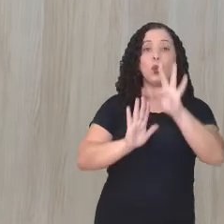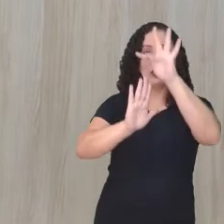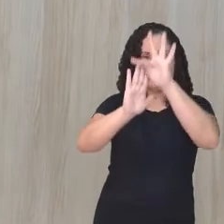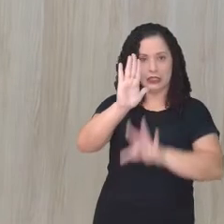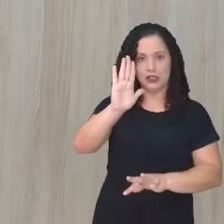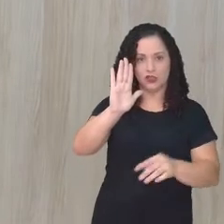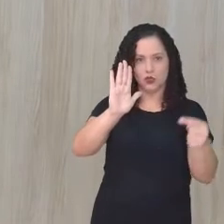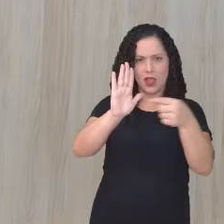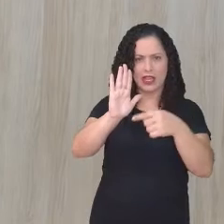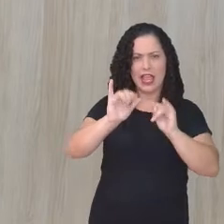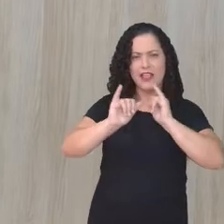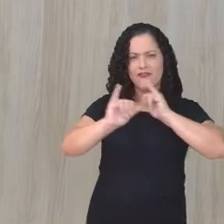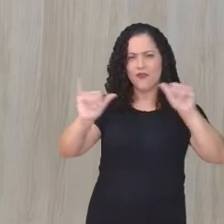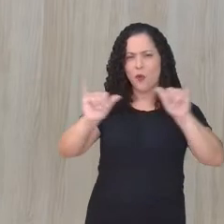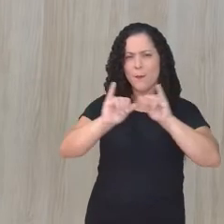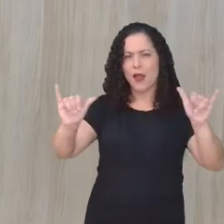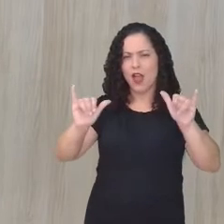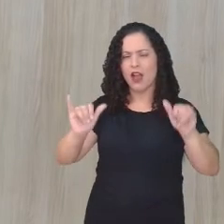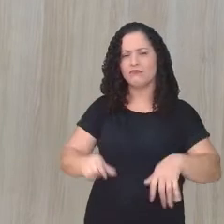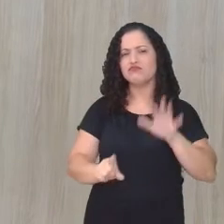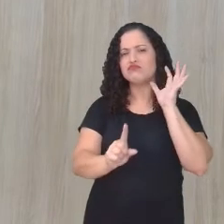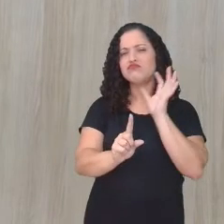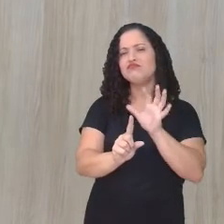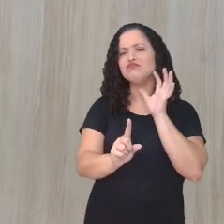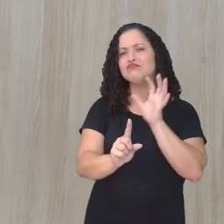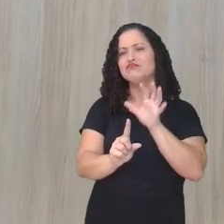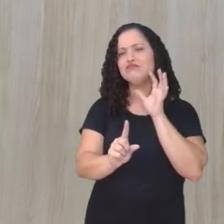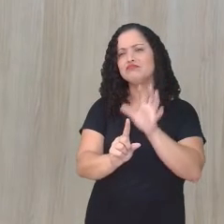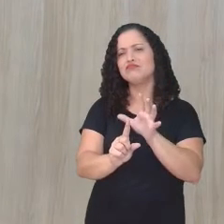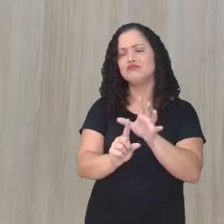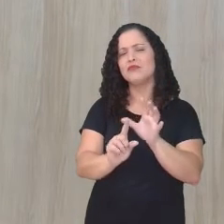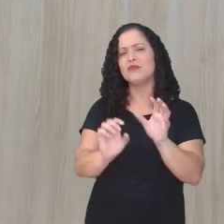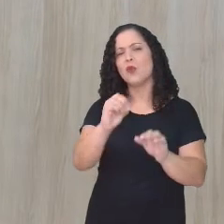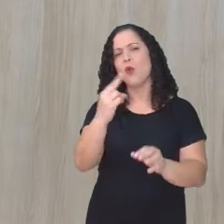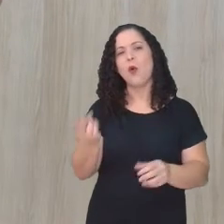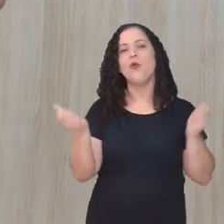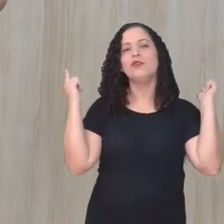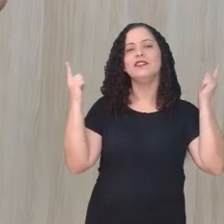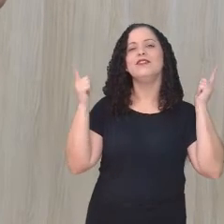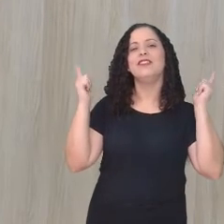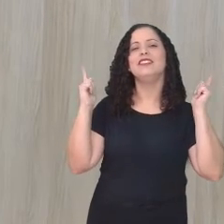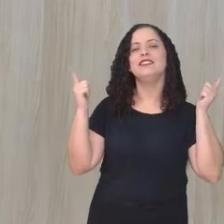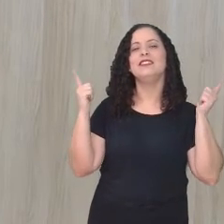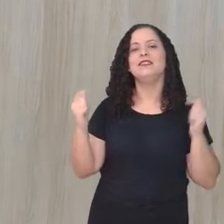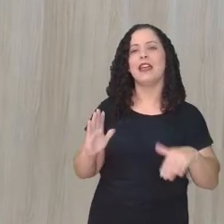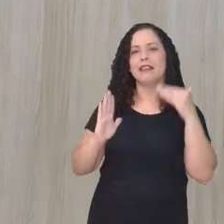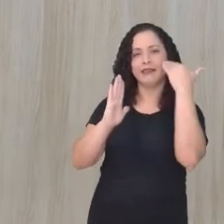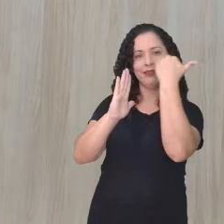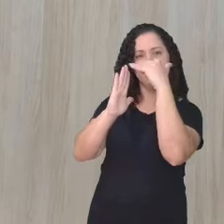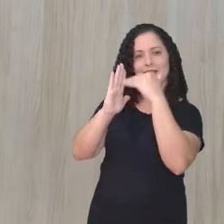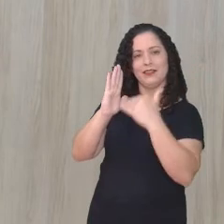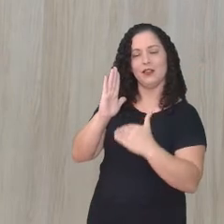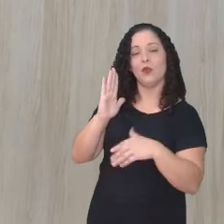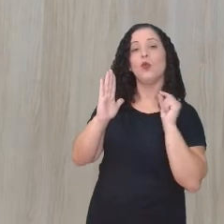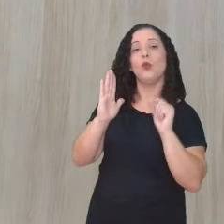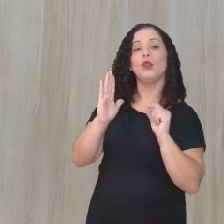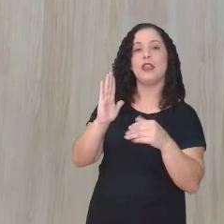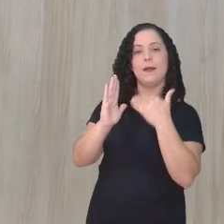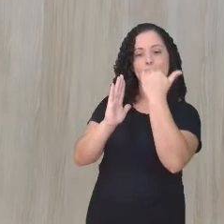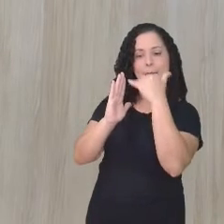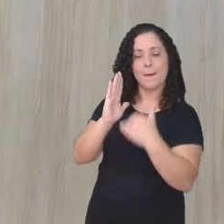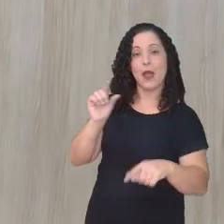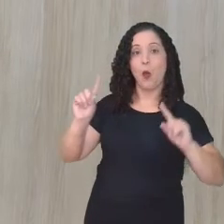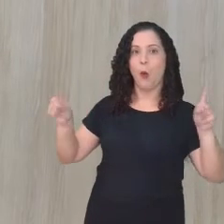informar, é convencer, persuadir ou divertir, tá? Então, você faz